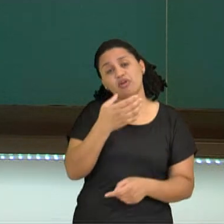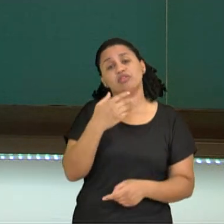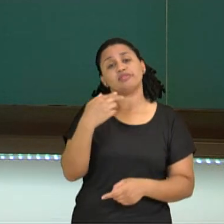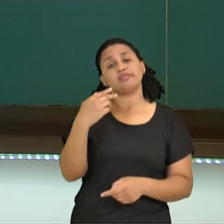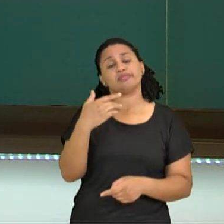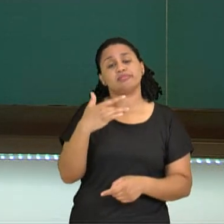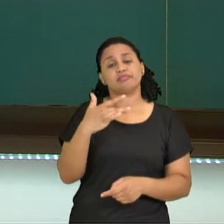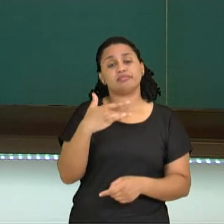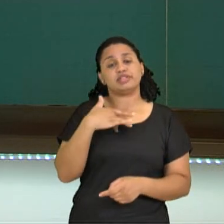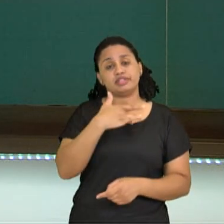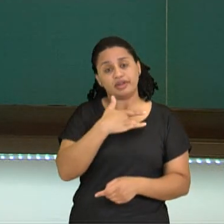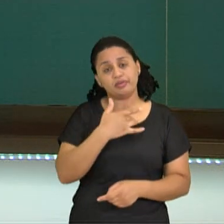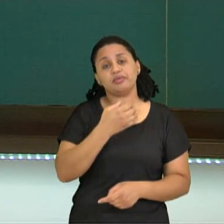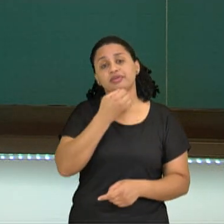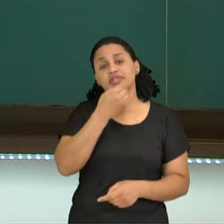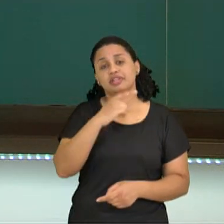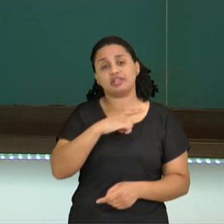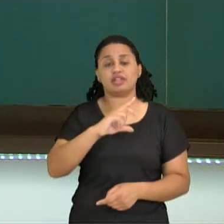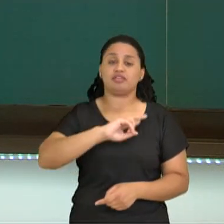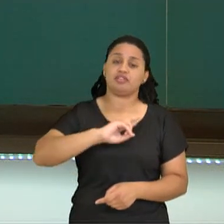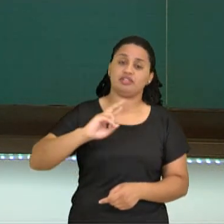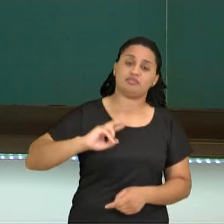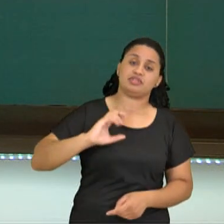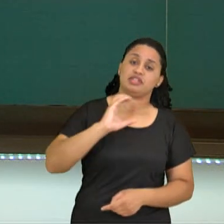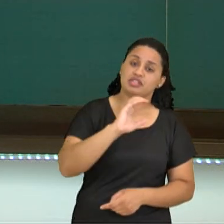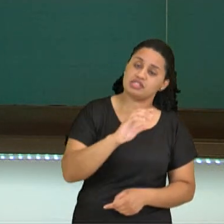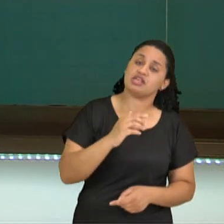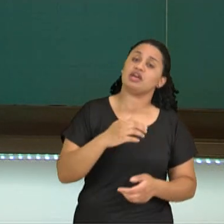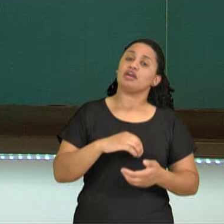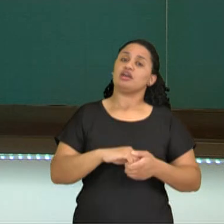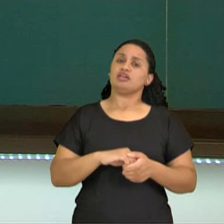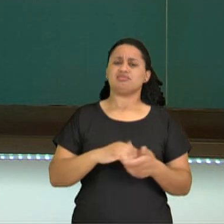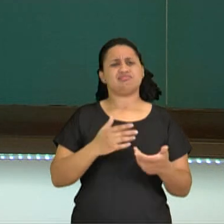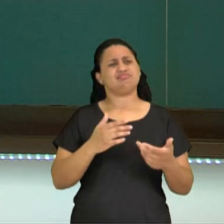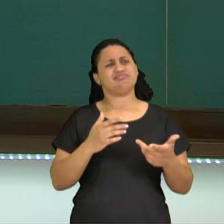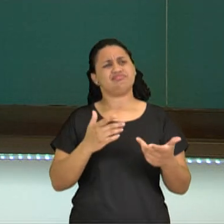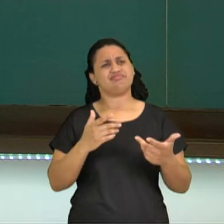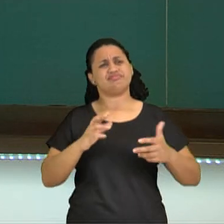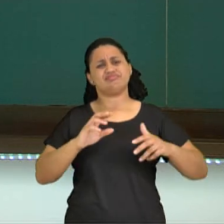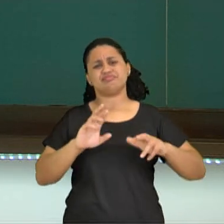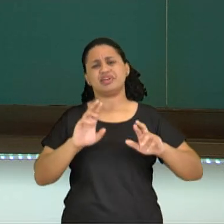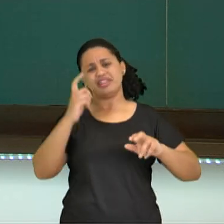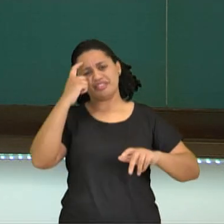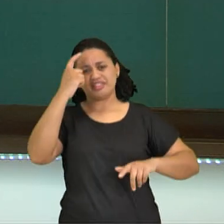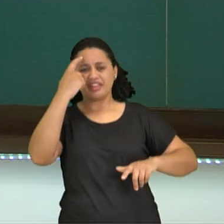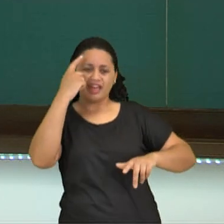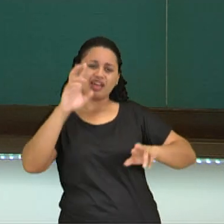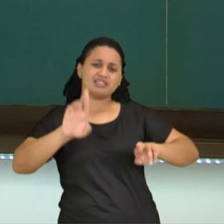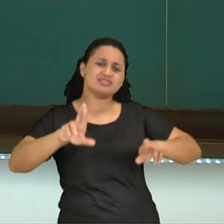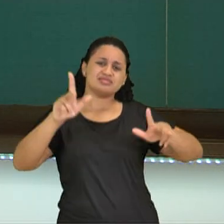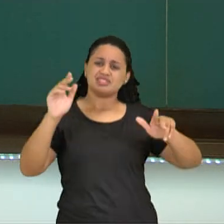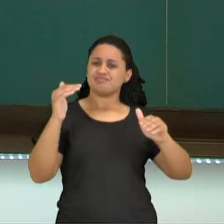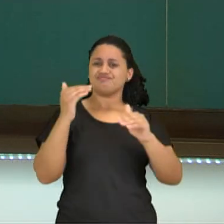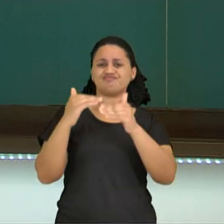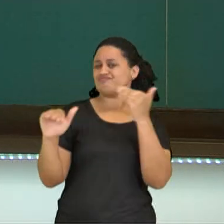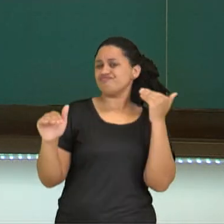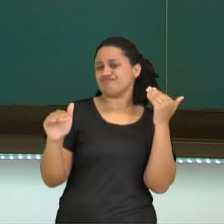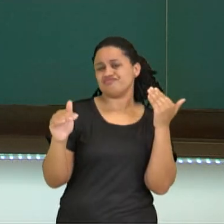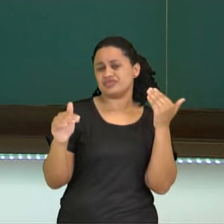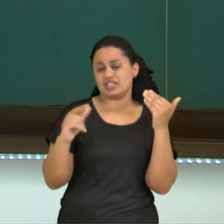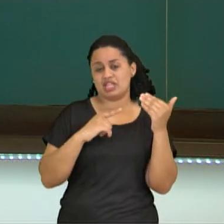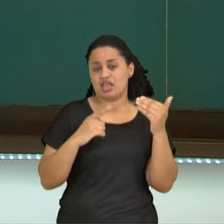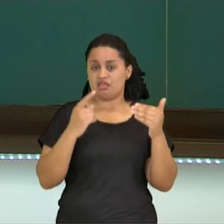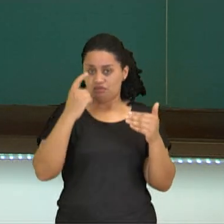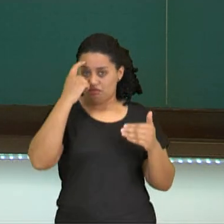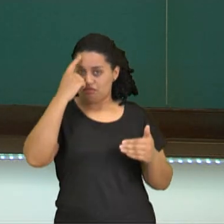a laranja traz benefícios com seus gruminhos. Aí seria uma ideia contraditória. Ele teria uma ideia e o